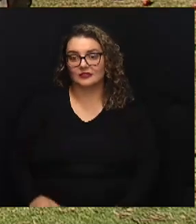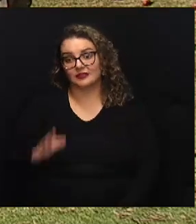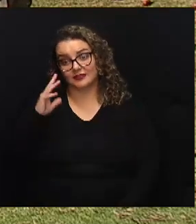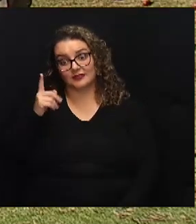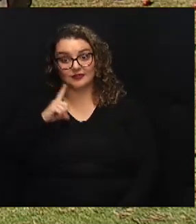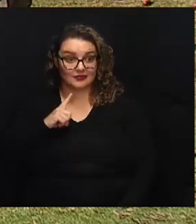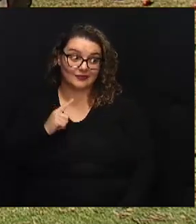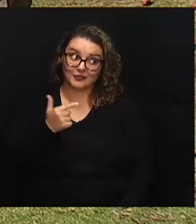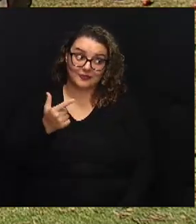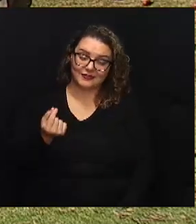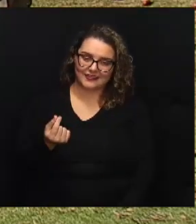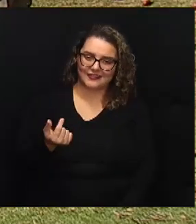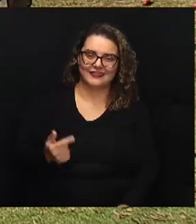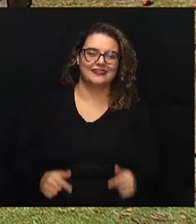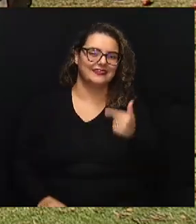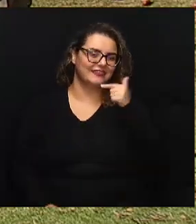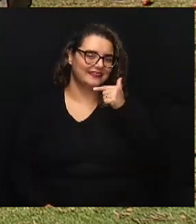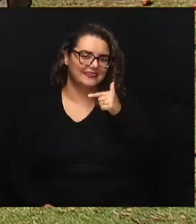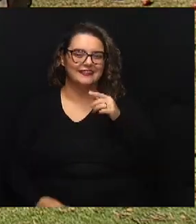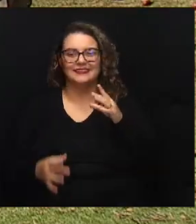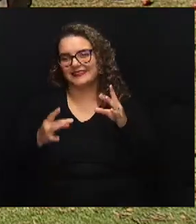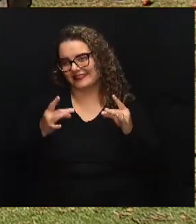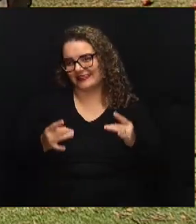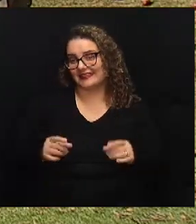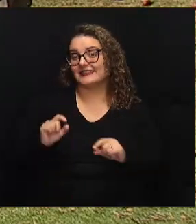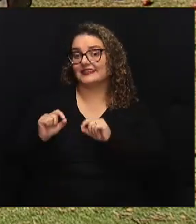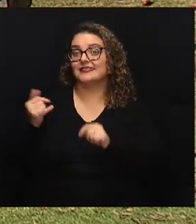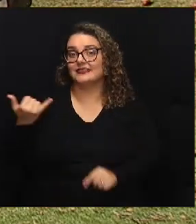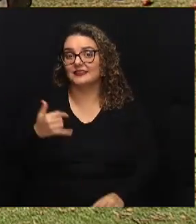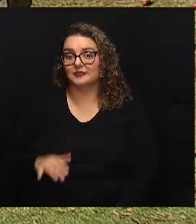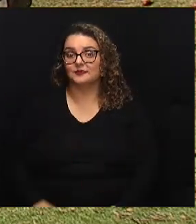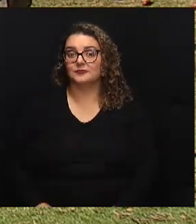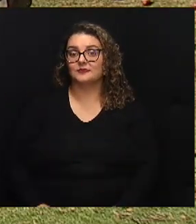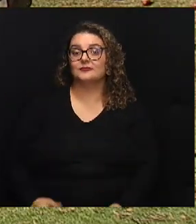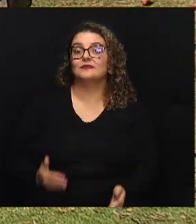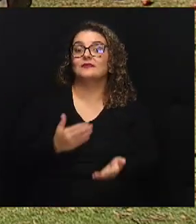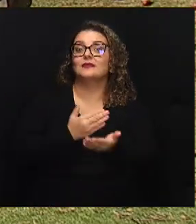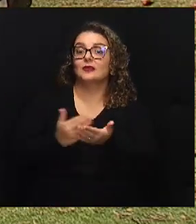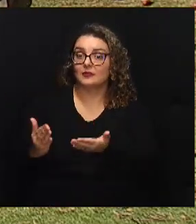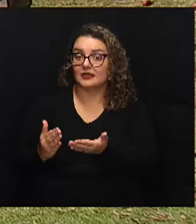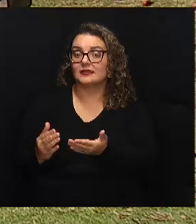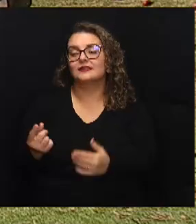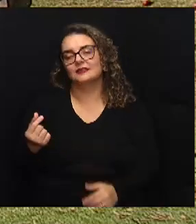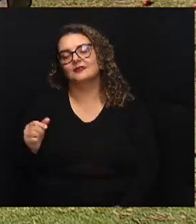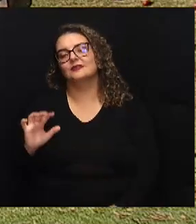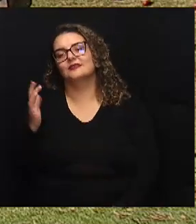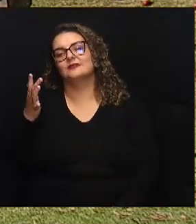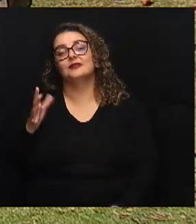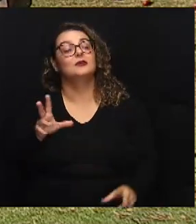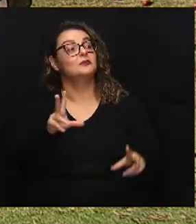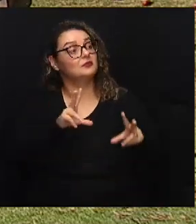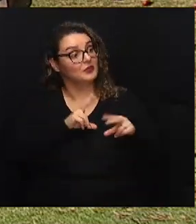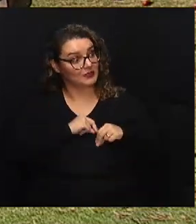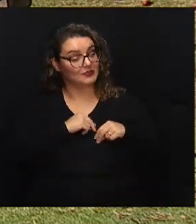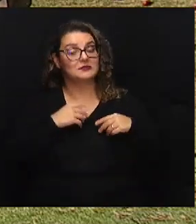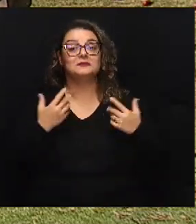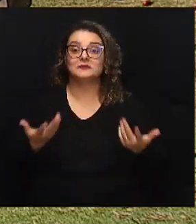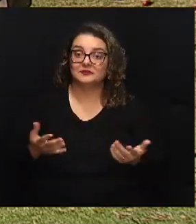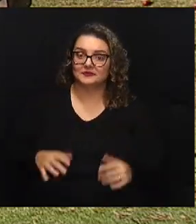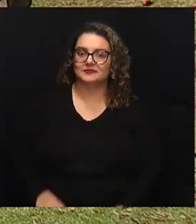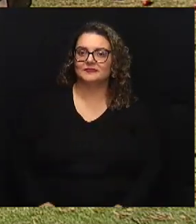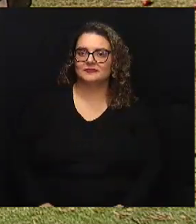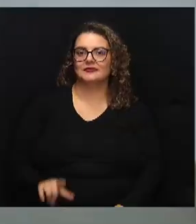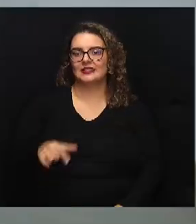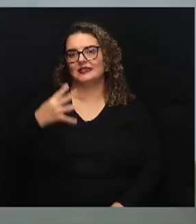dinheiro. O que ela respondeu? Detalhe. Começa que o dinheiro aparece. Caramba. Então, daí 4 anos